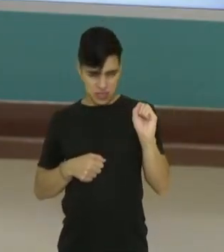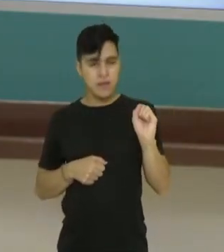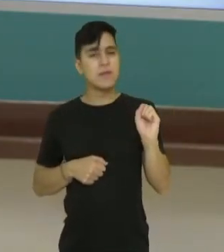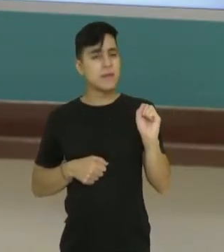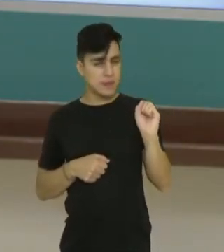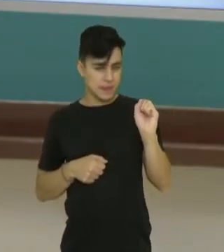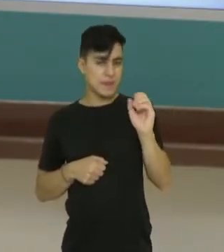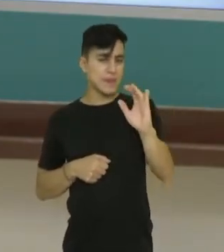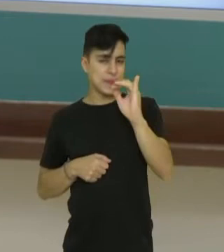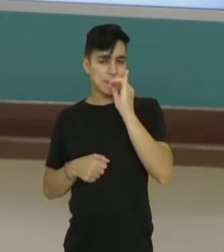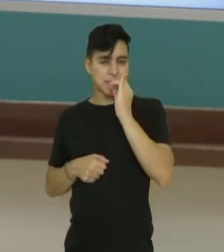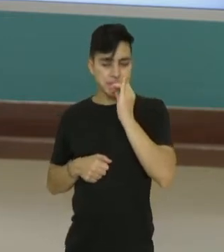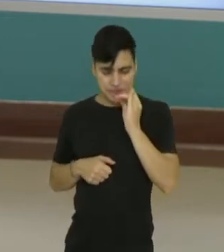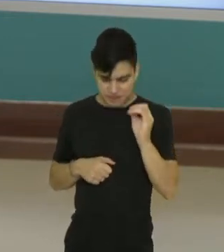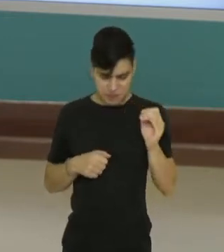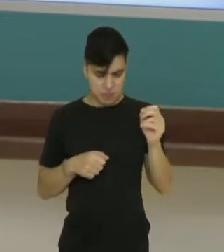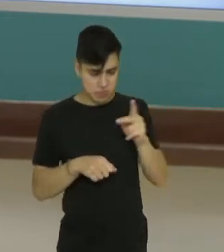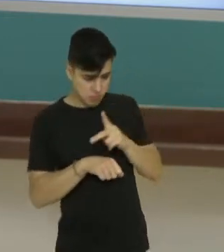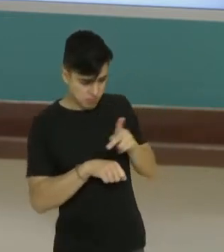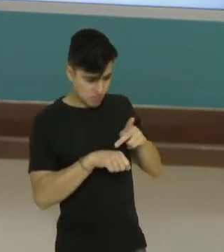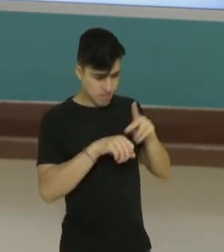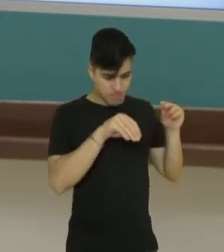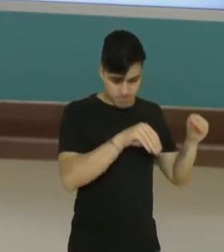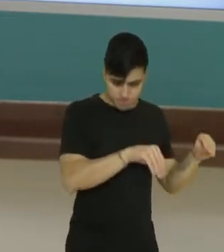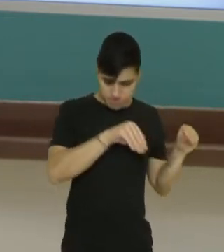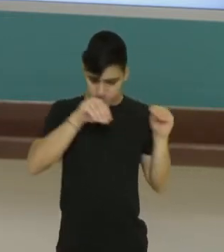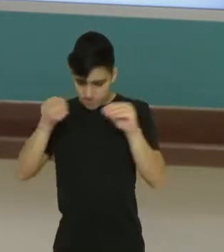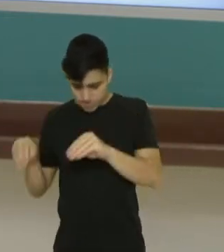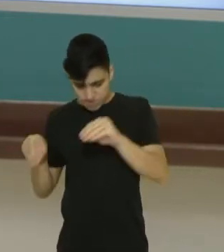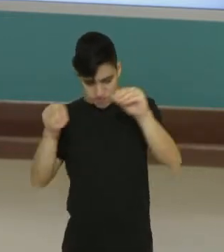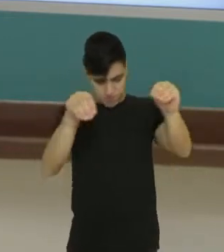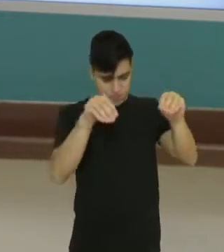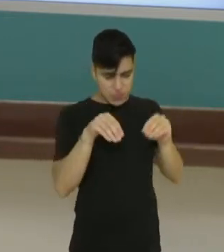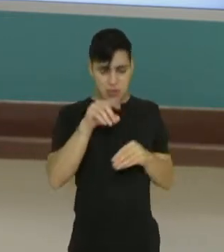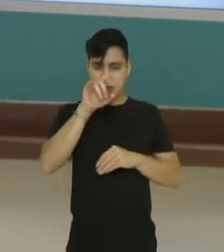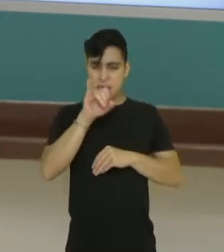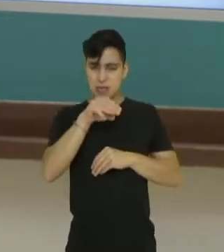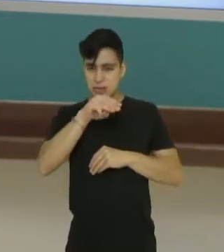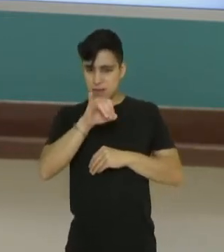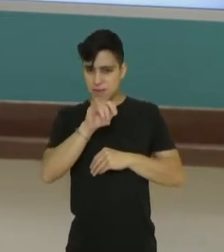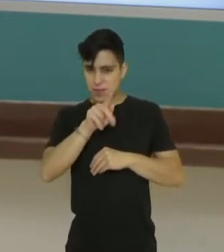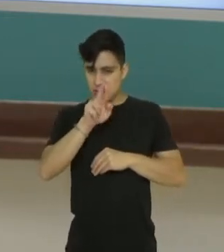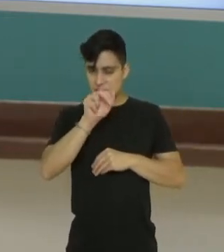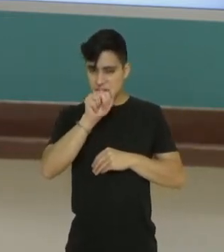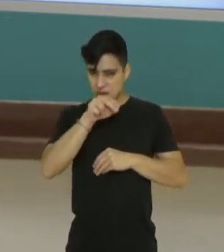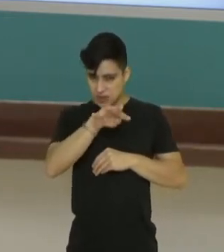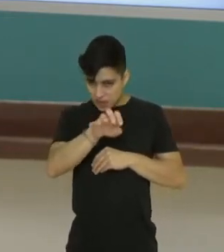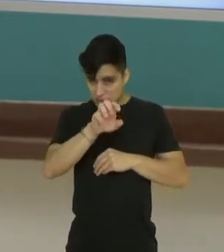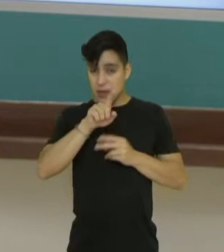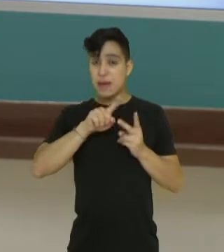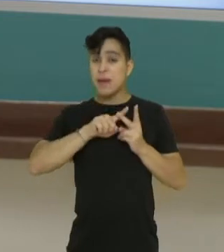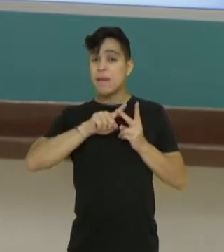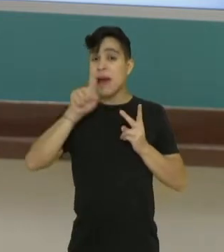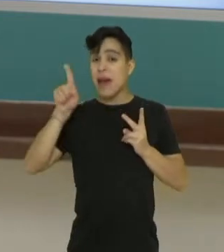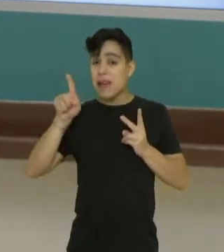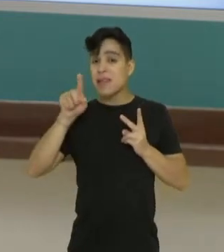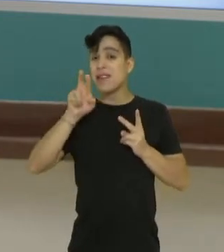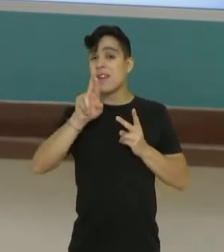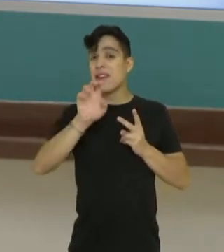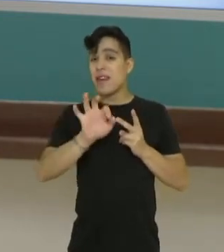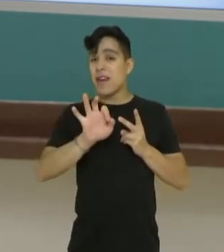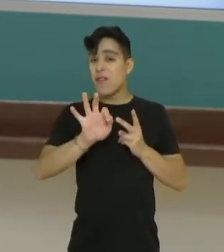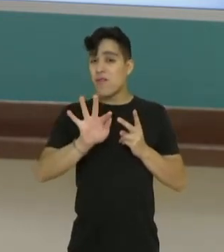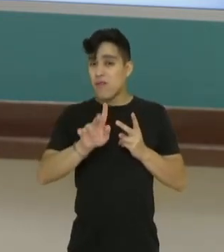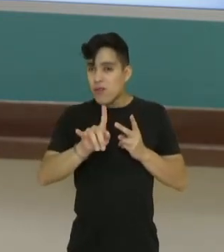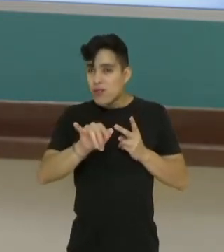todo mundo que se muda de um país para o outro é chamado de imigrante, mas refugiados são aqueles que se